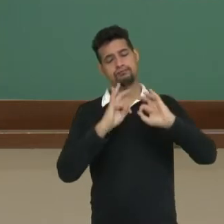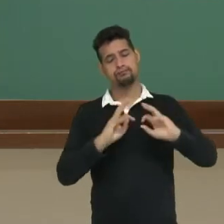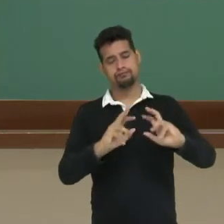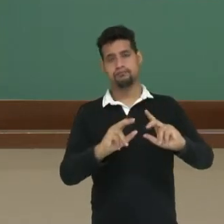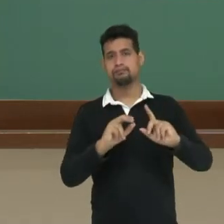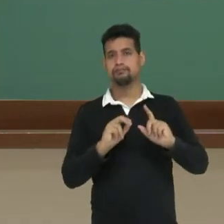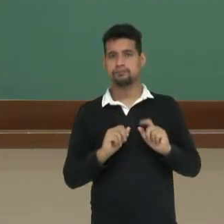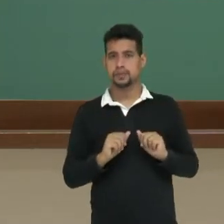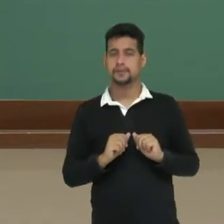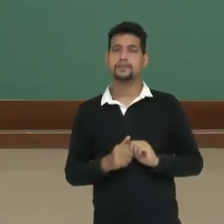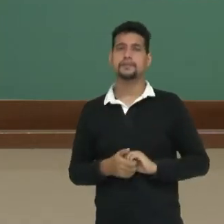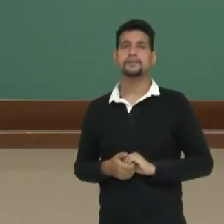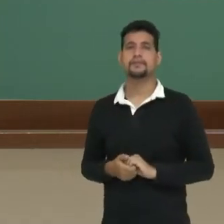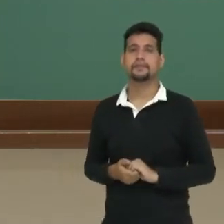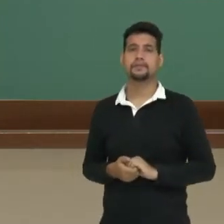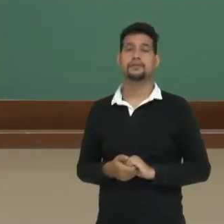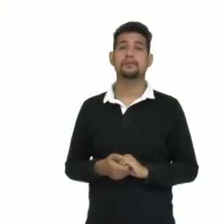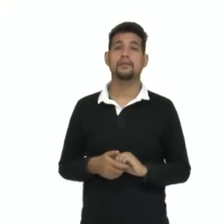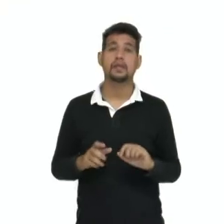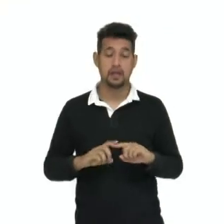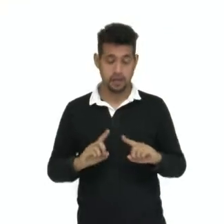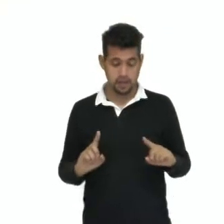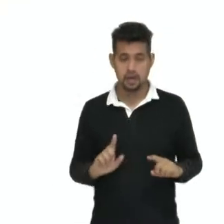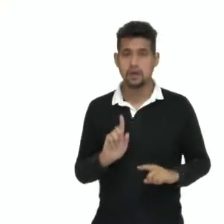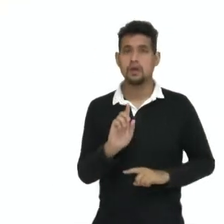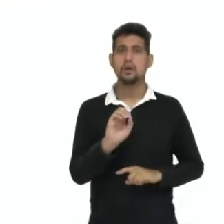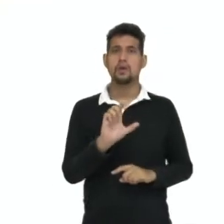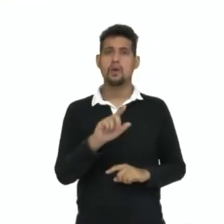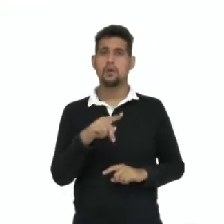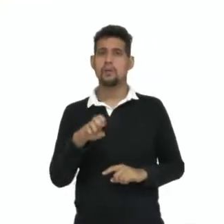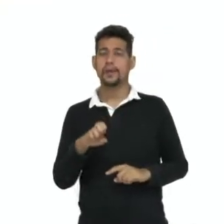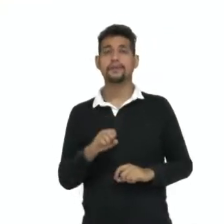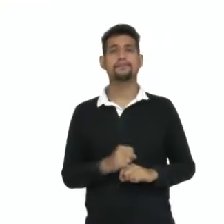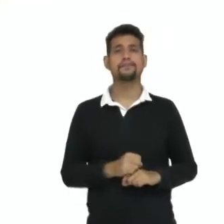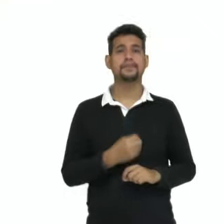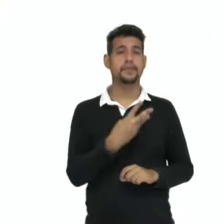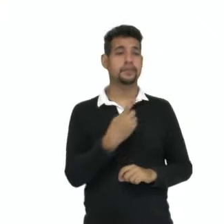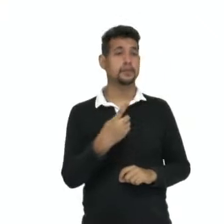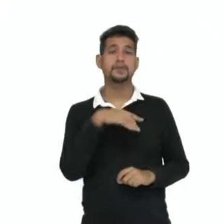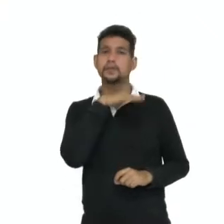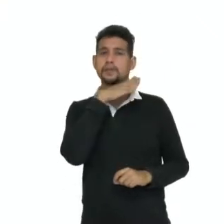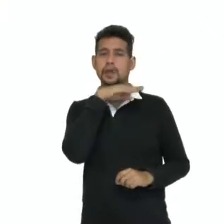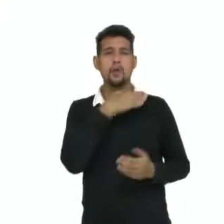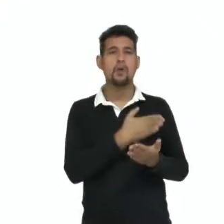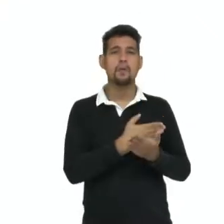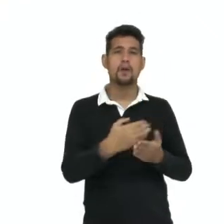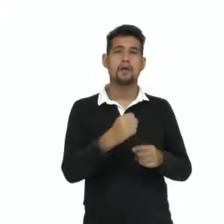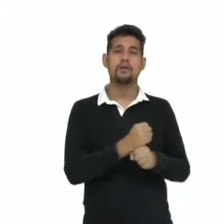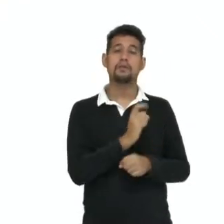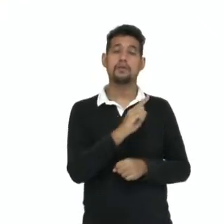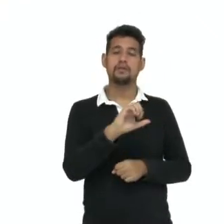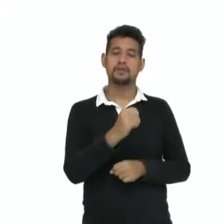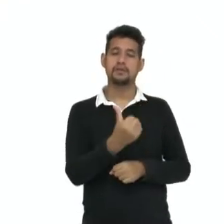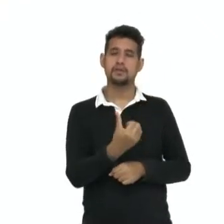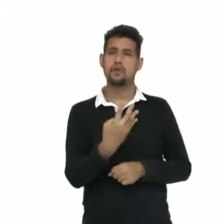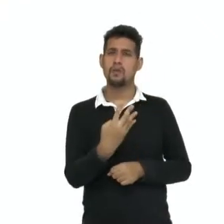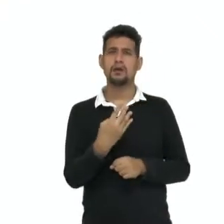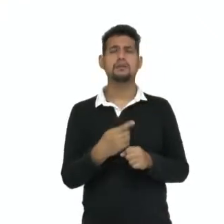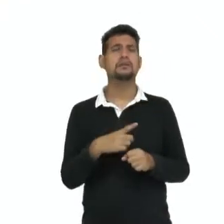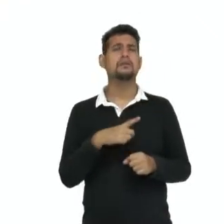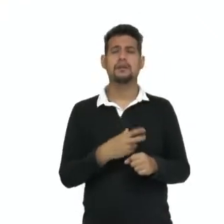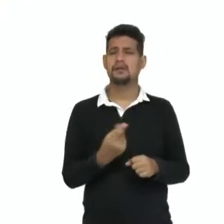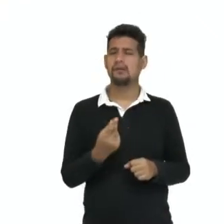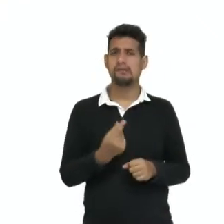ditadura militar. O golpe de 31 de março. No começo de 1964, o país vivia uma crise econômica e